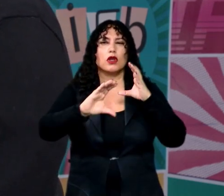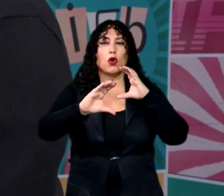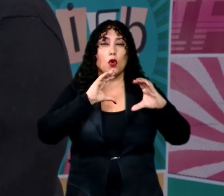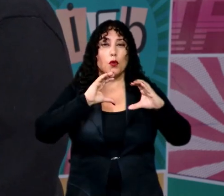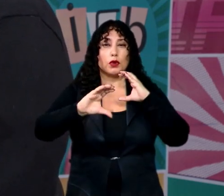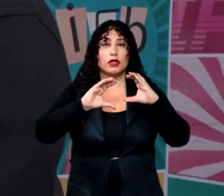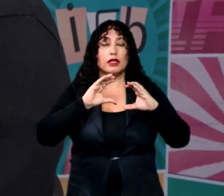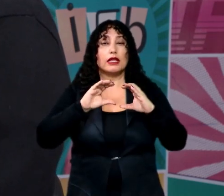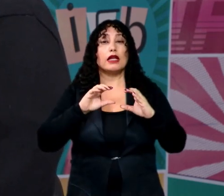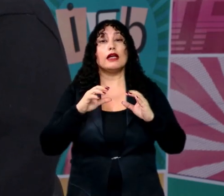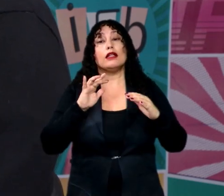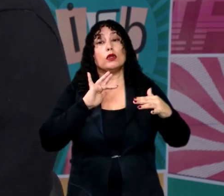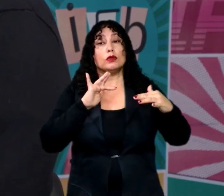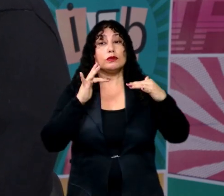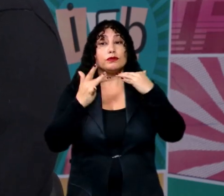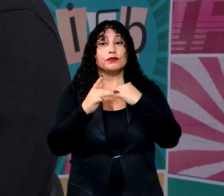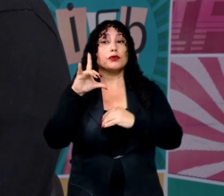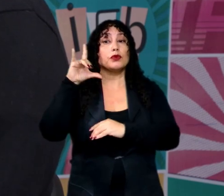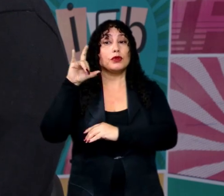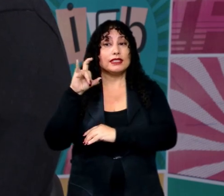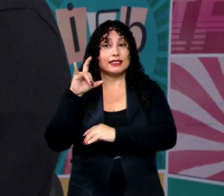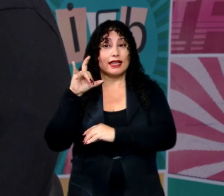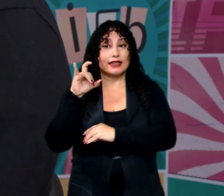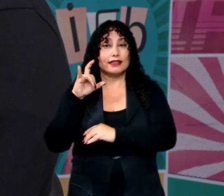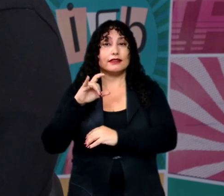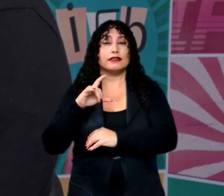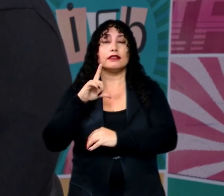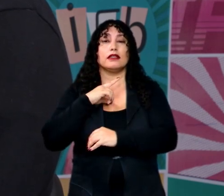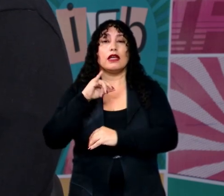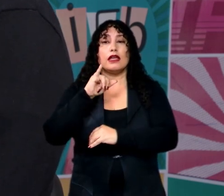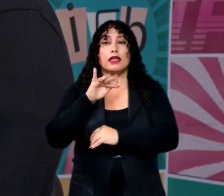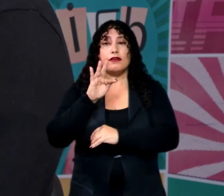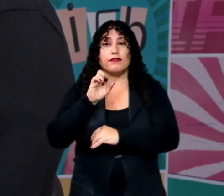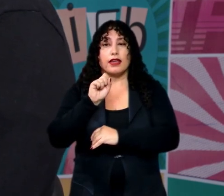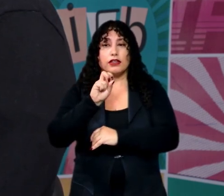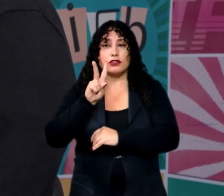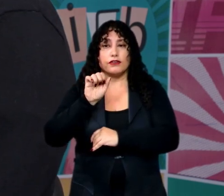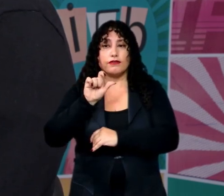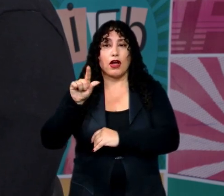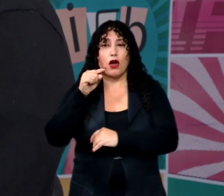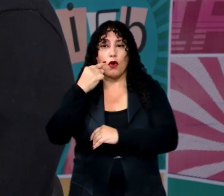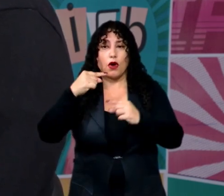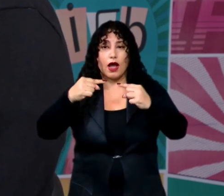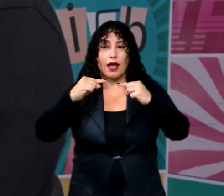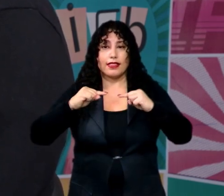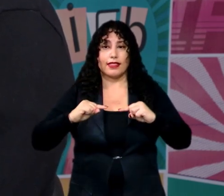Então, no Instagram, a gente tem o iFestival